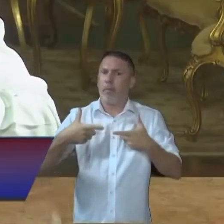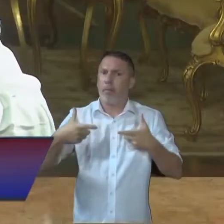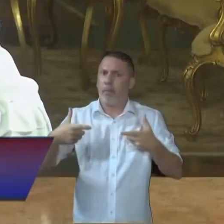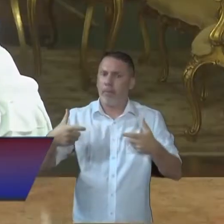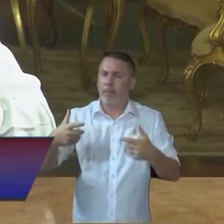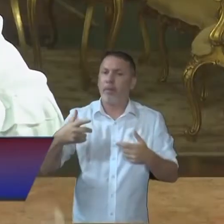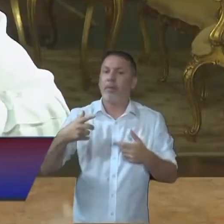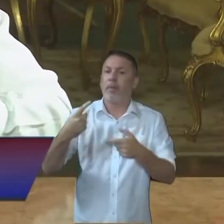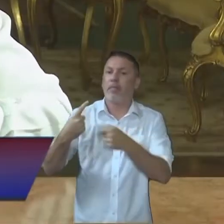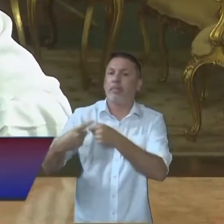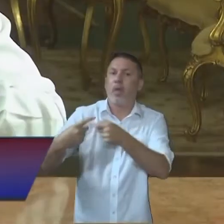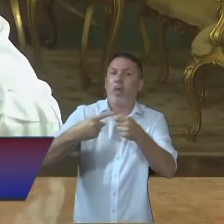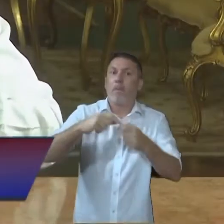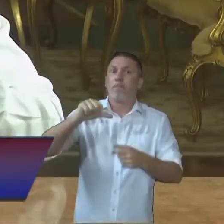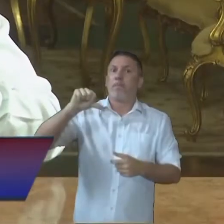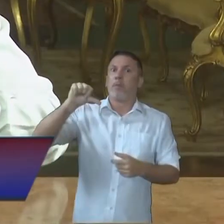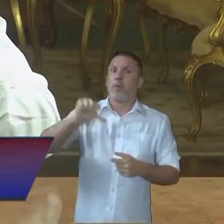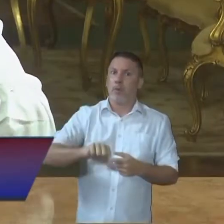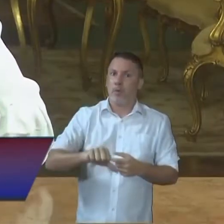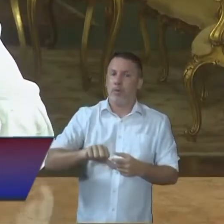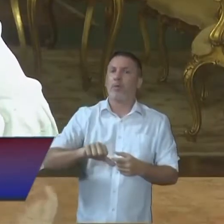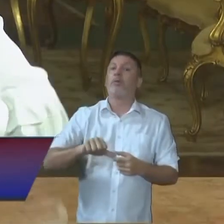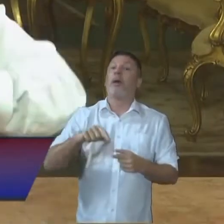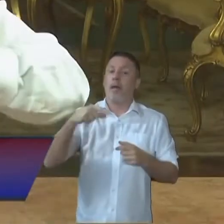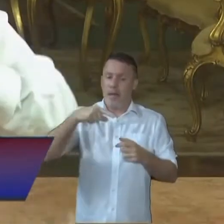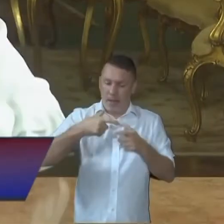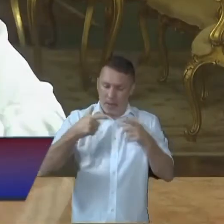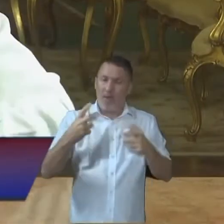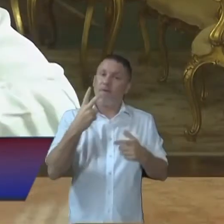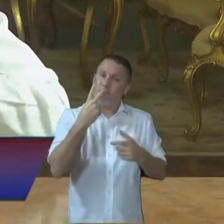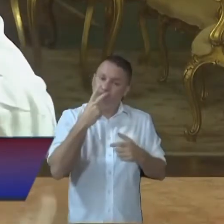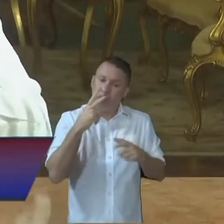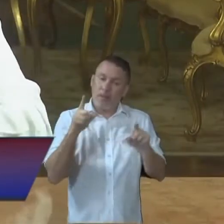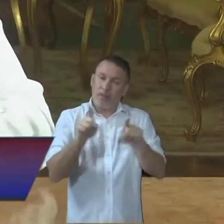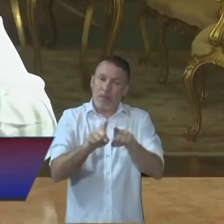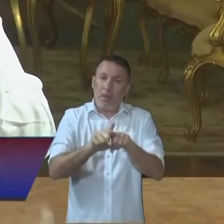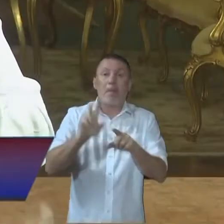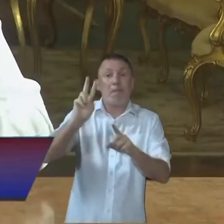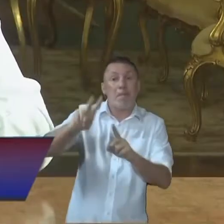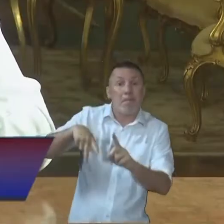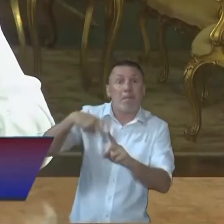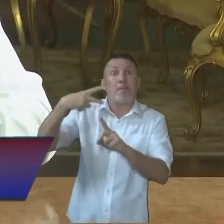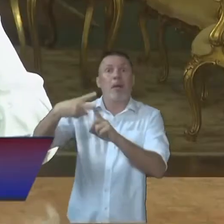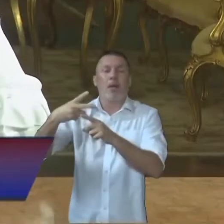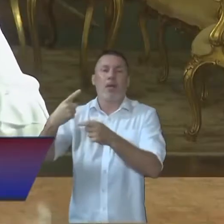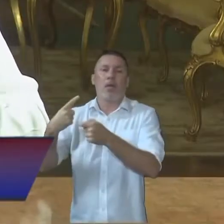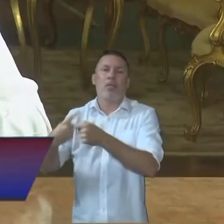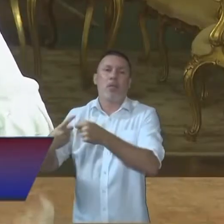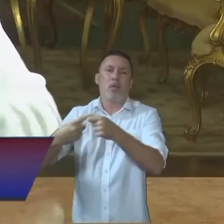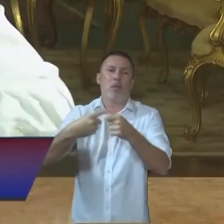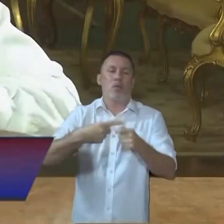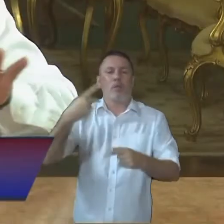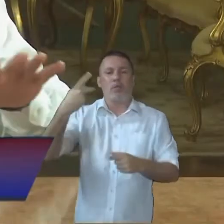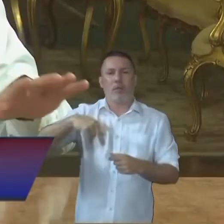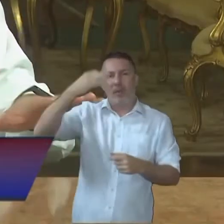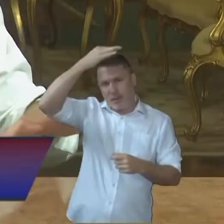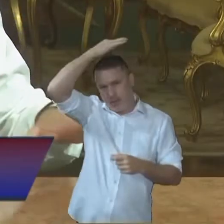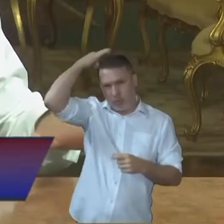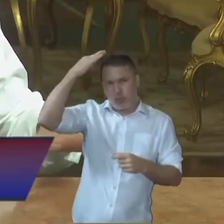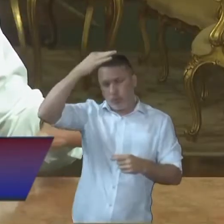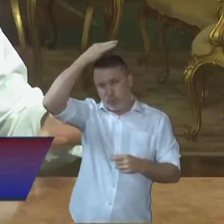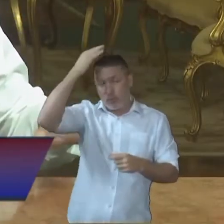galopante no interior, está também na Grande Vitória, mas mais no interior do estado do Espírito Santo. Nós temos uma